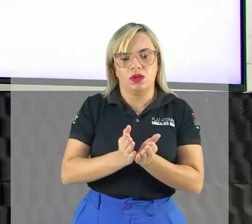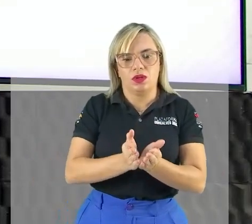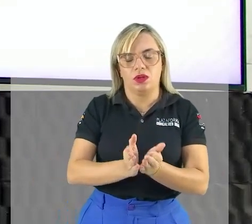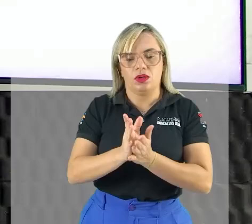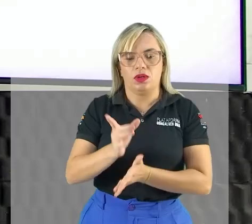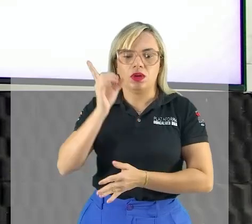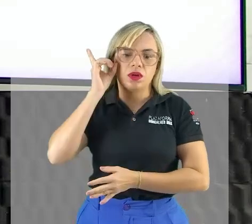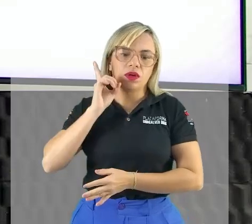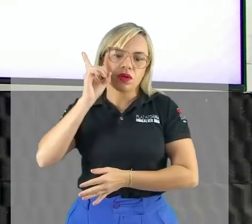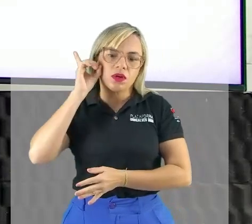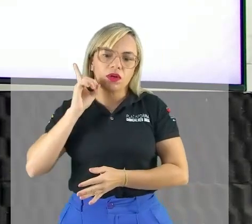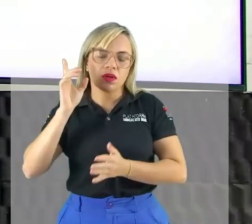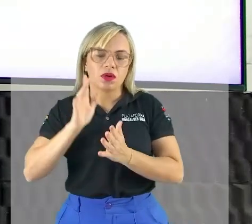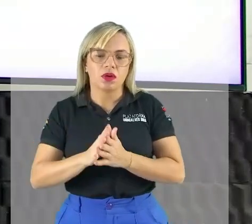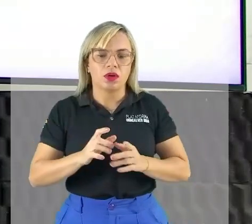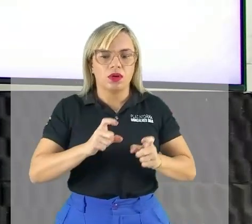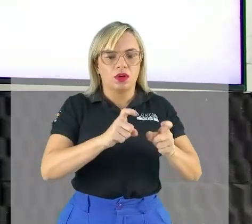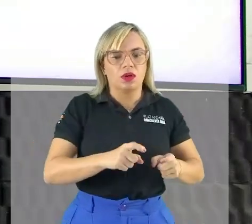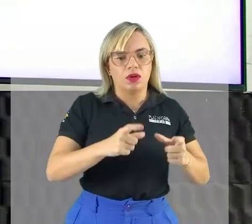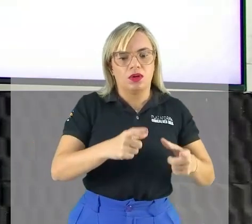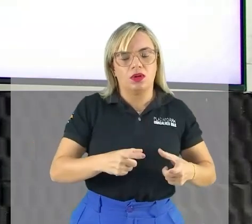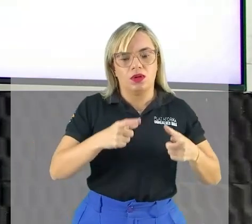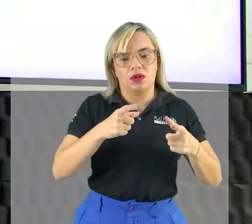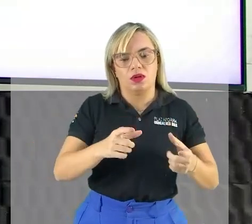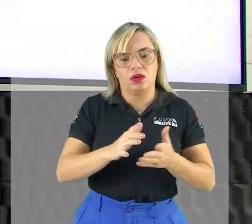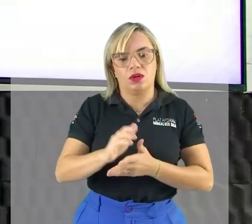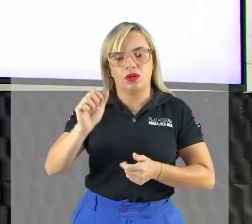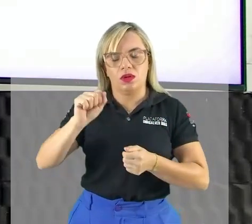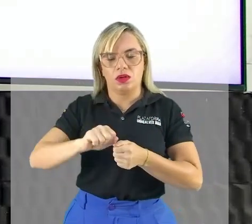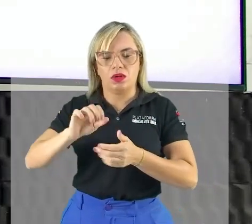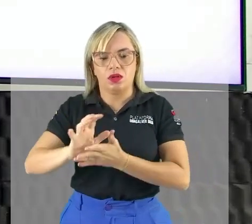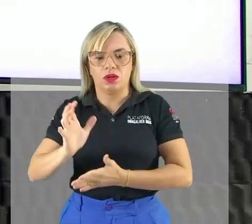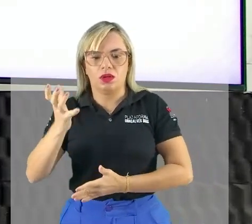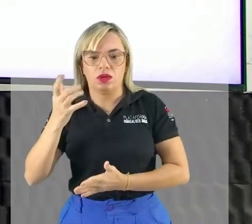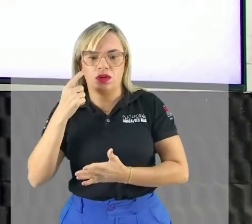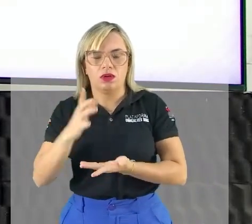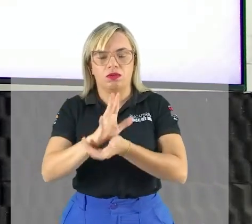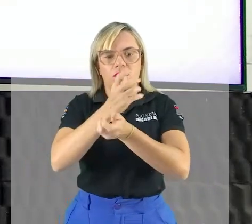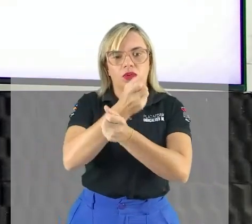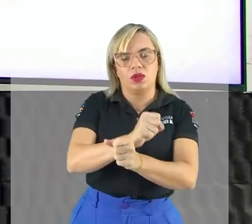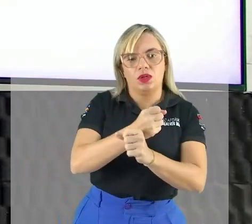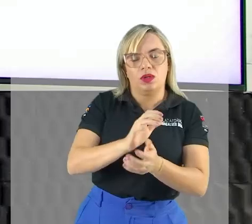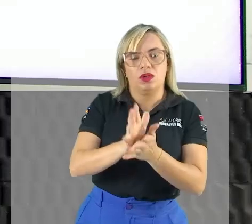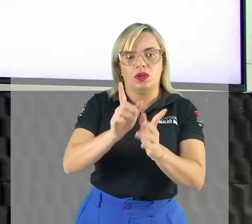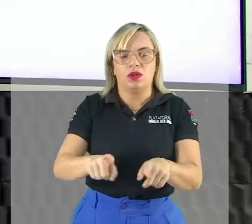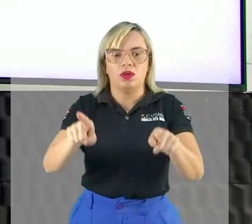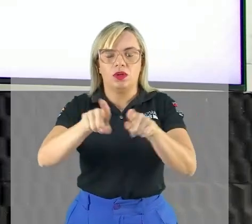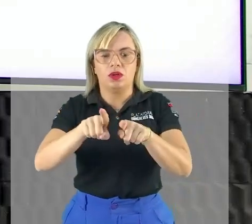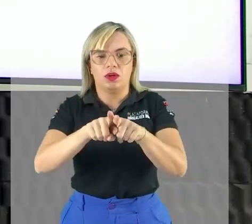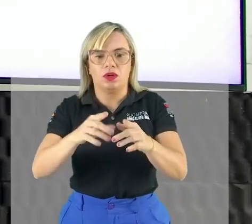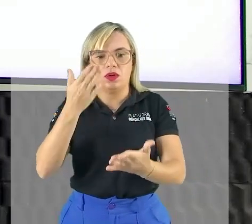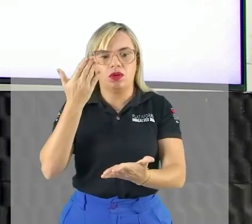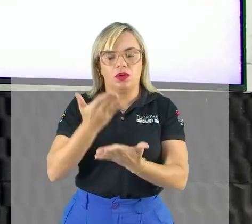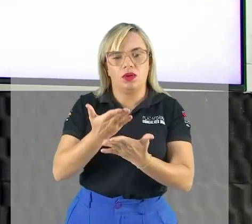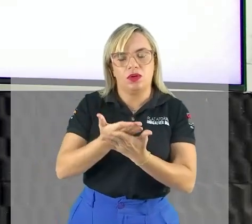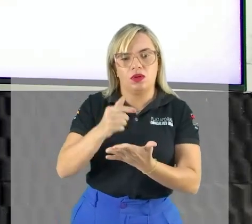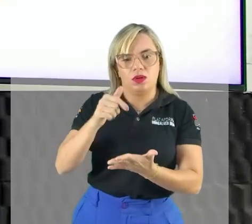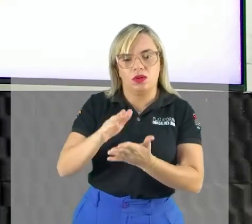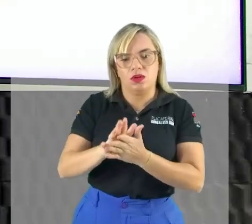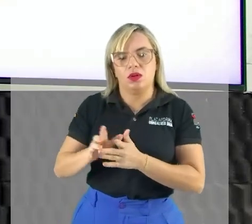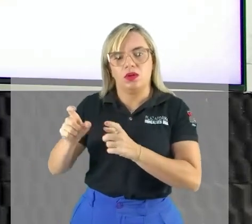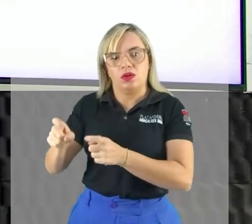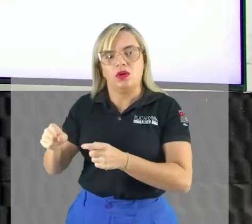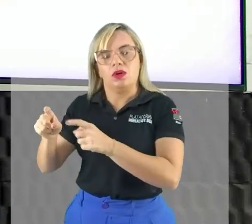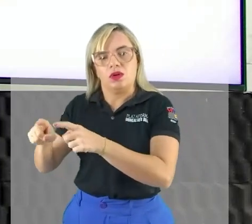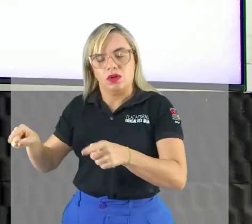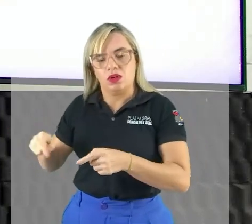Unidos eram as fazendas onde haviam reprodução então aqui também claro há estudos que apontam para fazendas